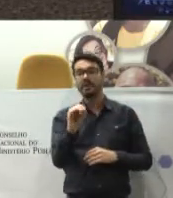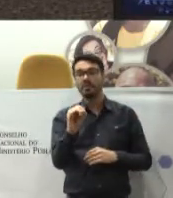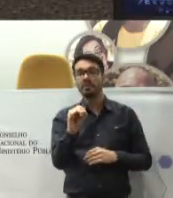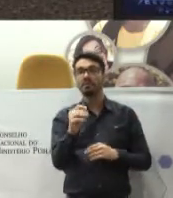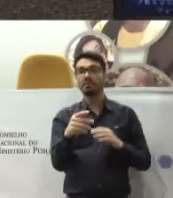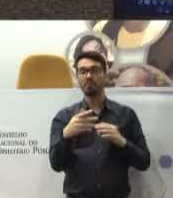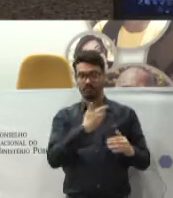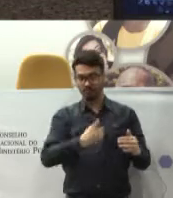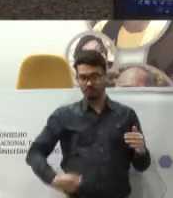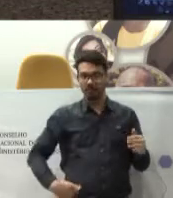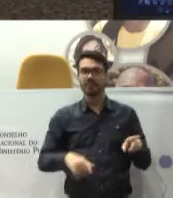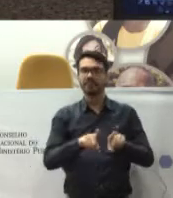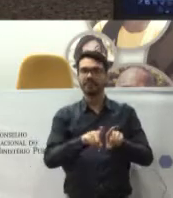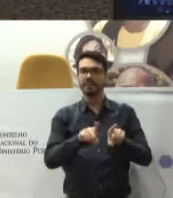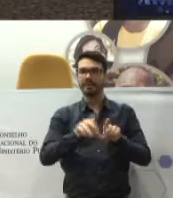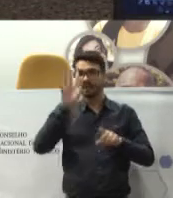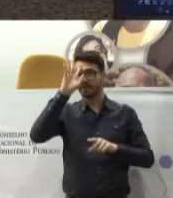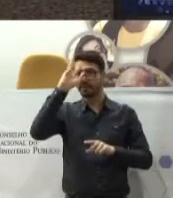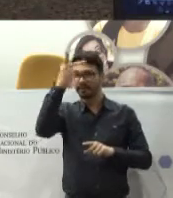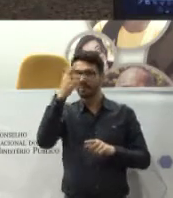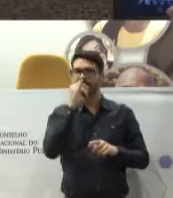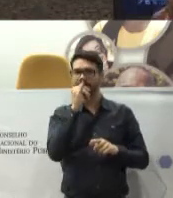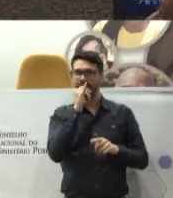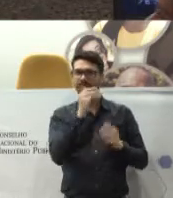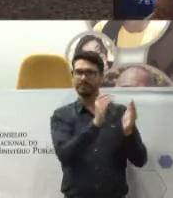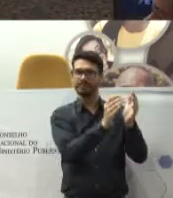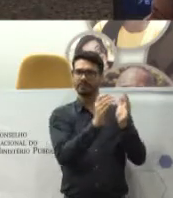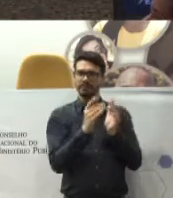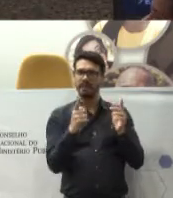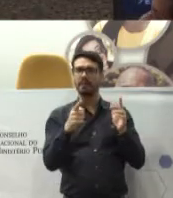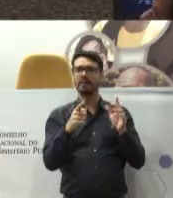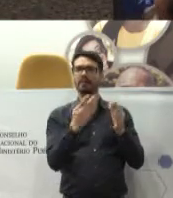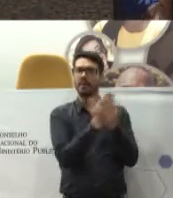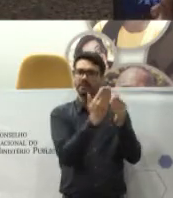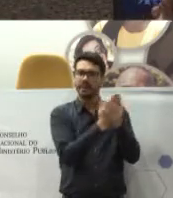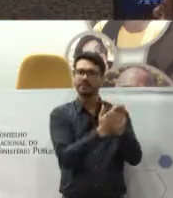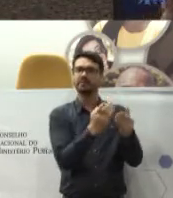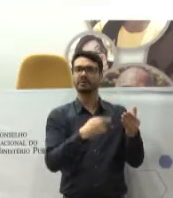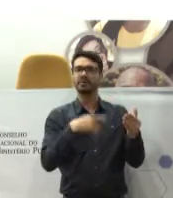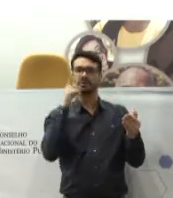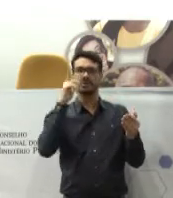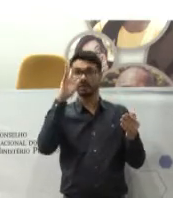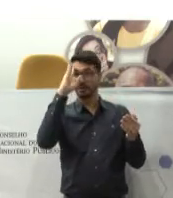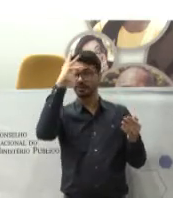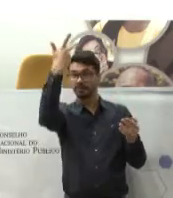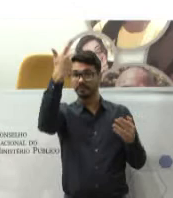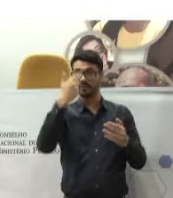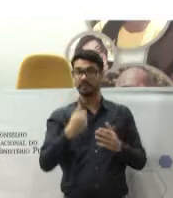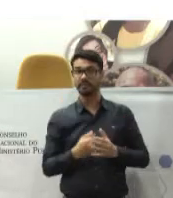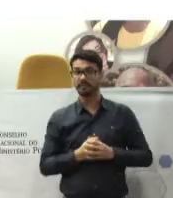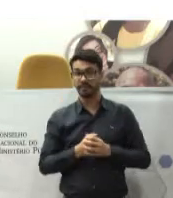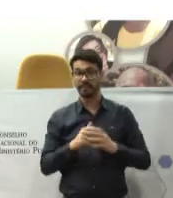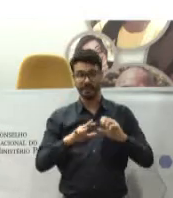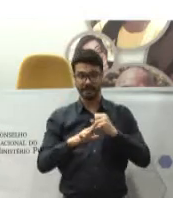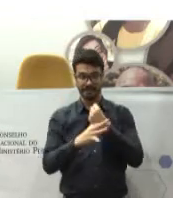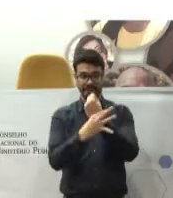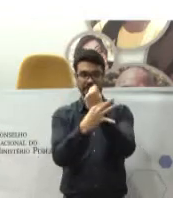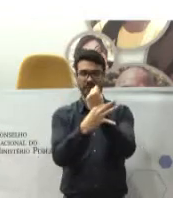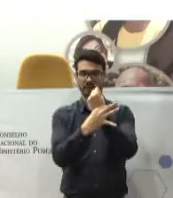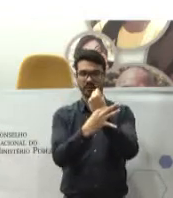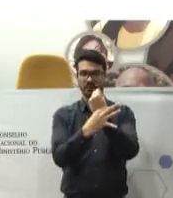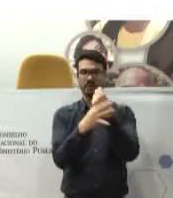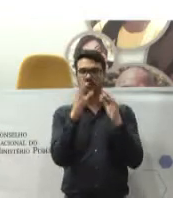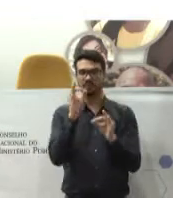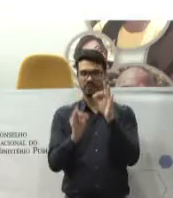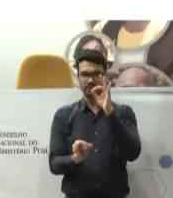as omissões da Anvisa, Conitec e Ministério da Saúde, né? A segurança jurídica, como falei,